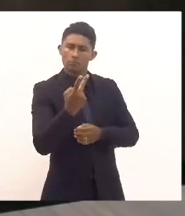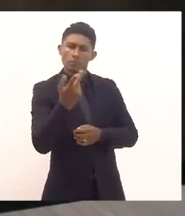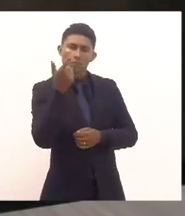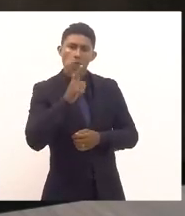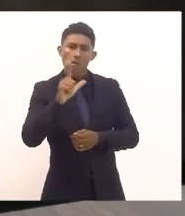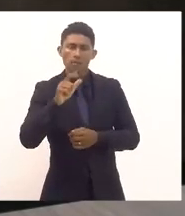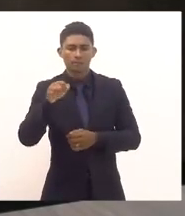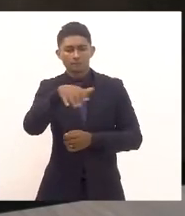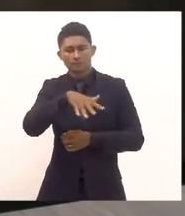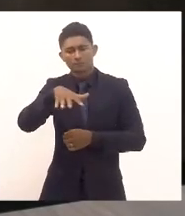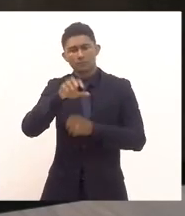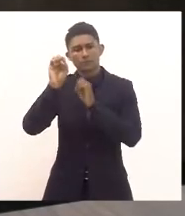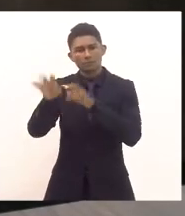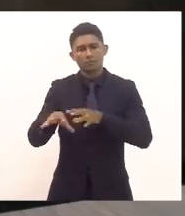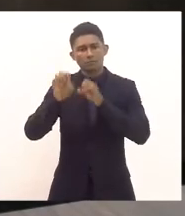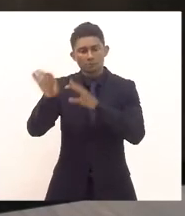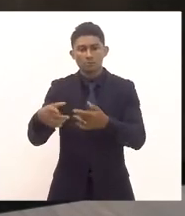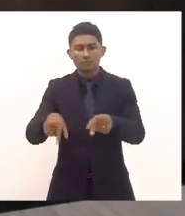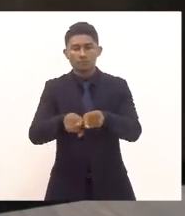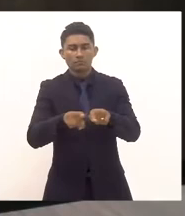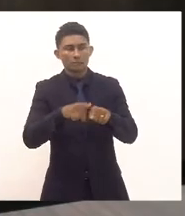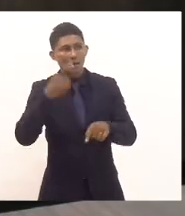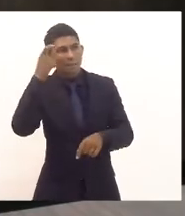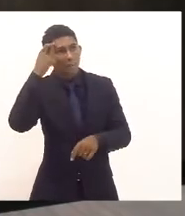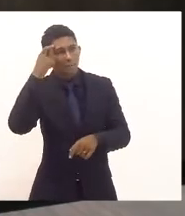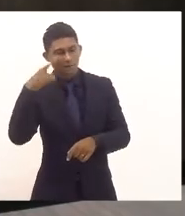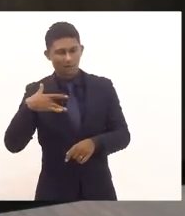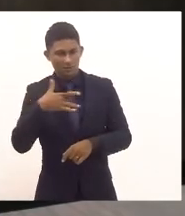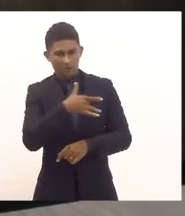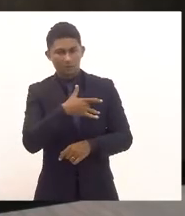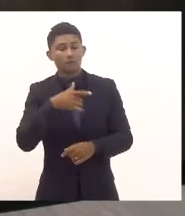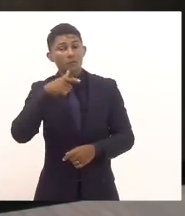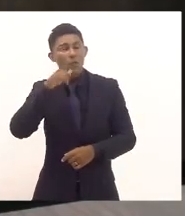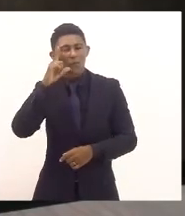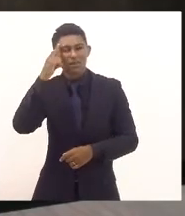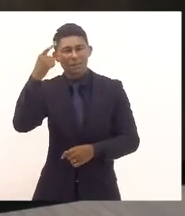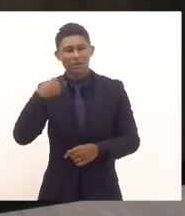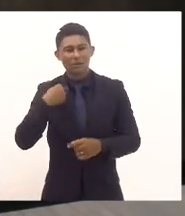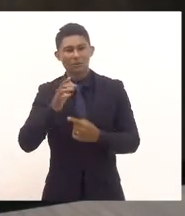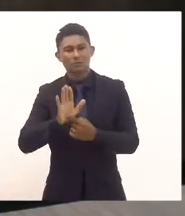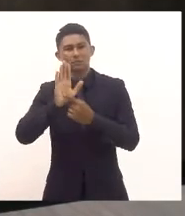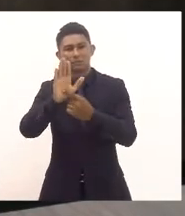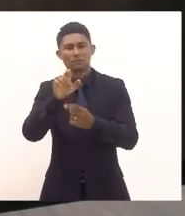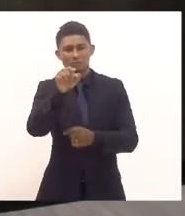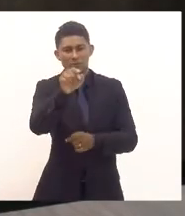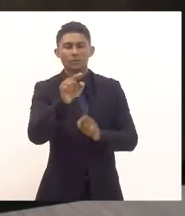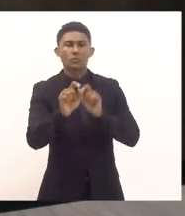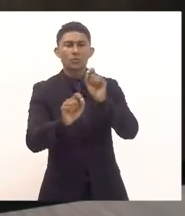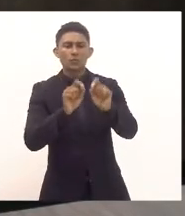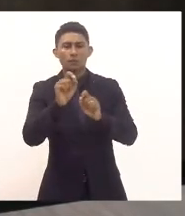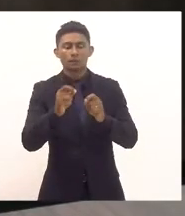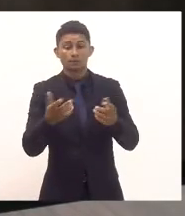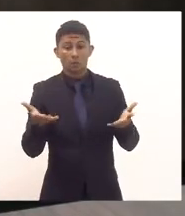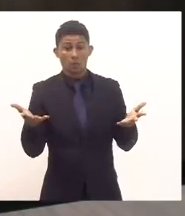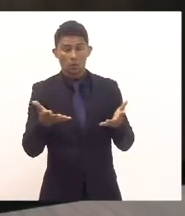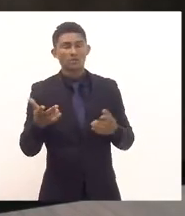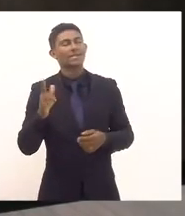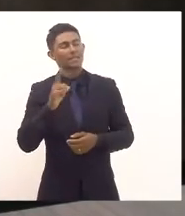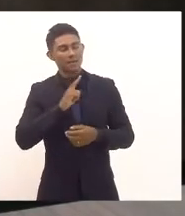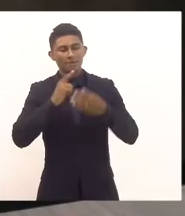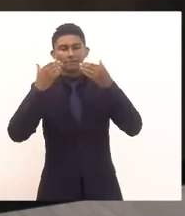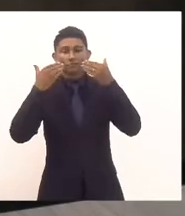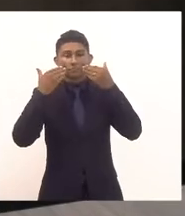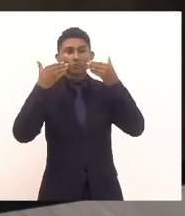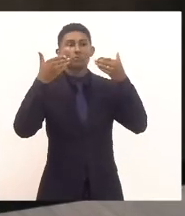no campo da Educação no campo da Saúde Mental ontem mesmo mostrava para vossa excelência que hoje tem uma exposição